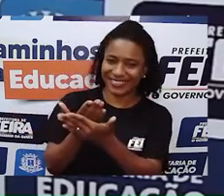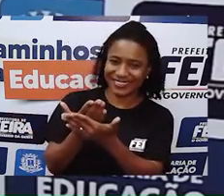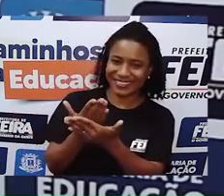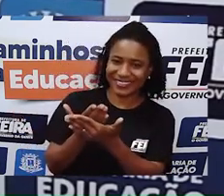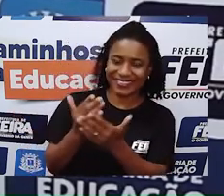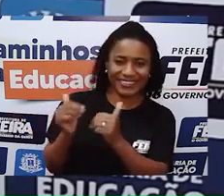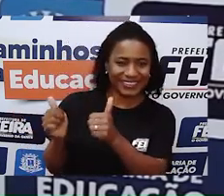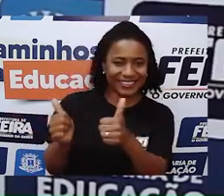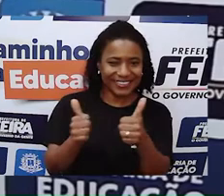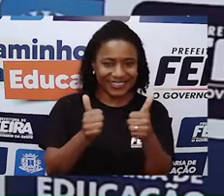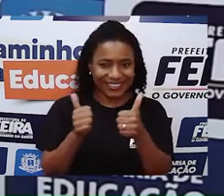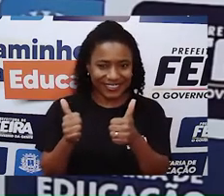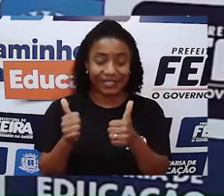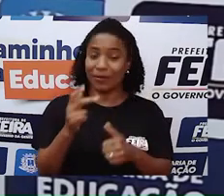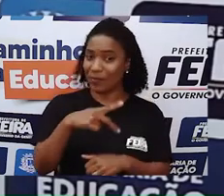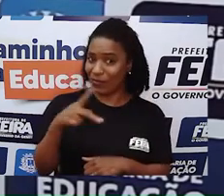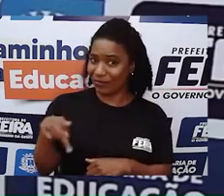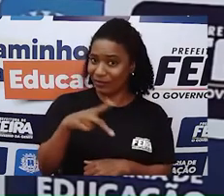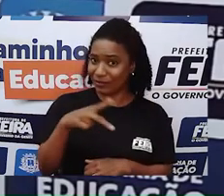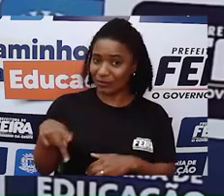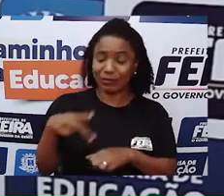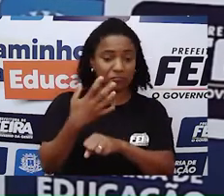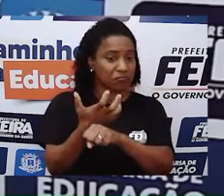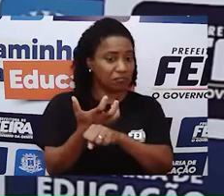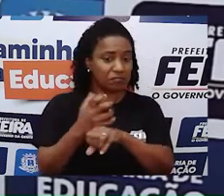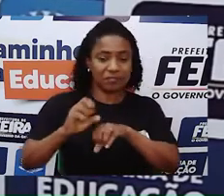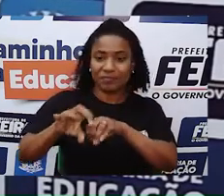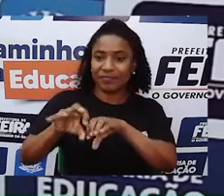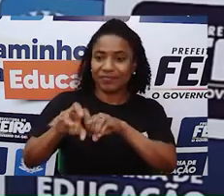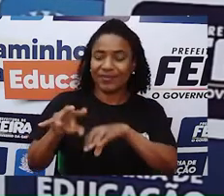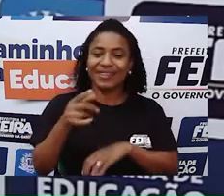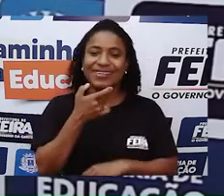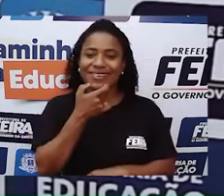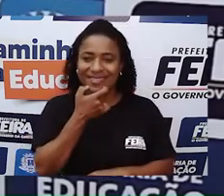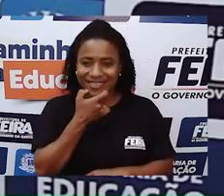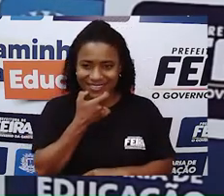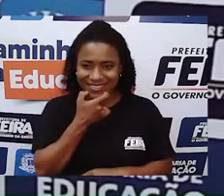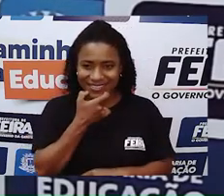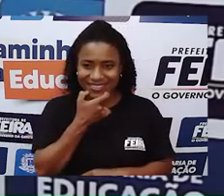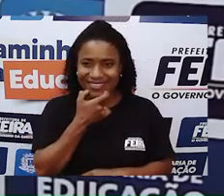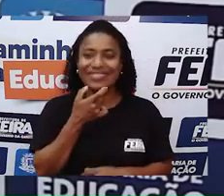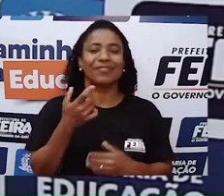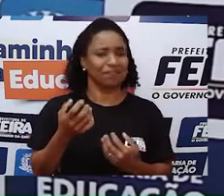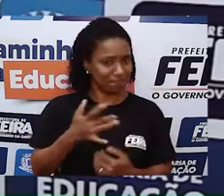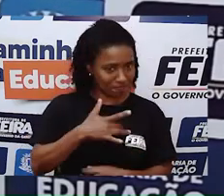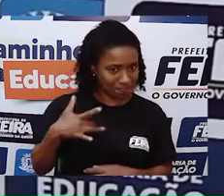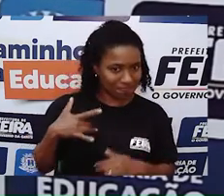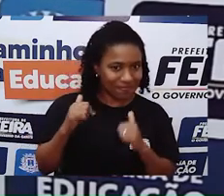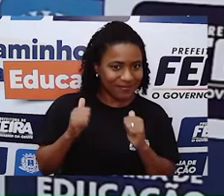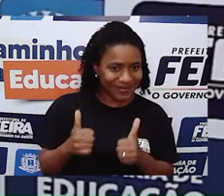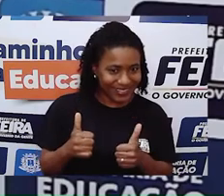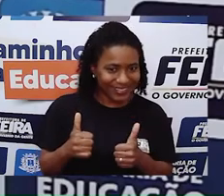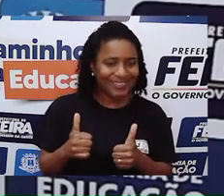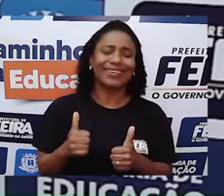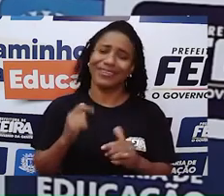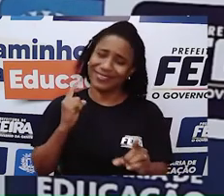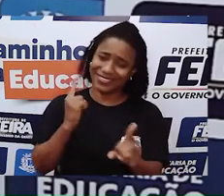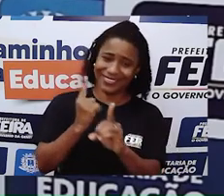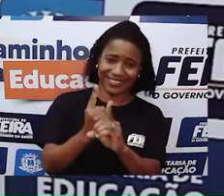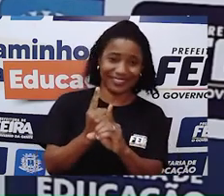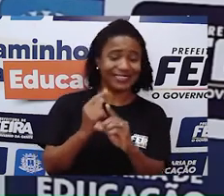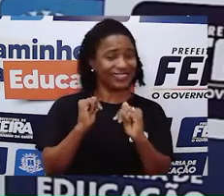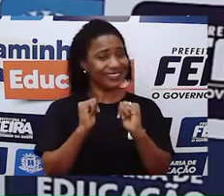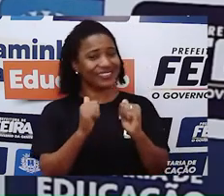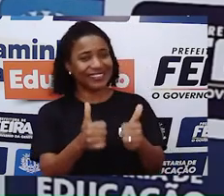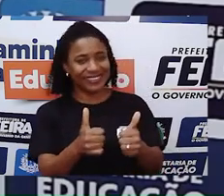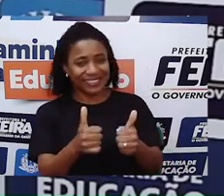sua professora de inglês. Como vocês estão? Eu espero encontrá-los muito bem. Sejam